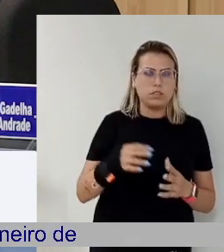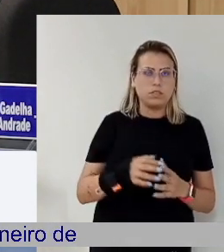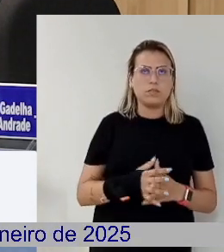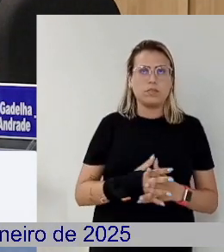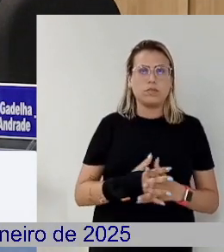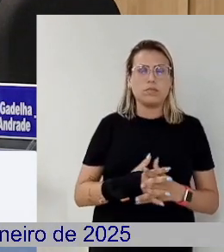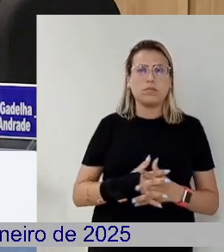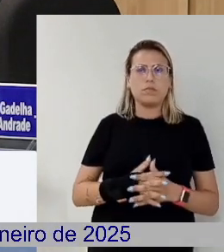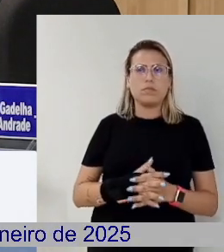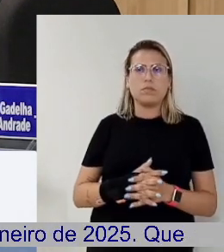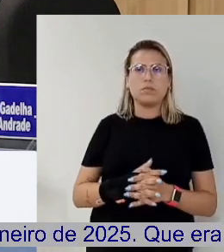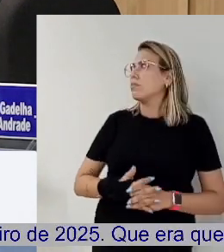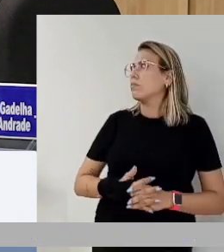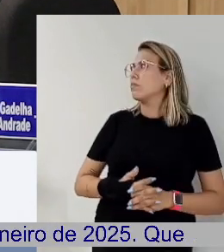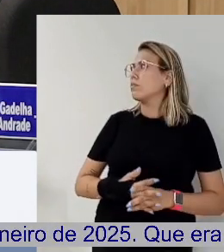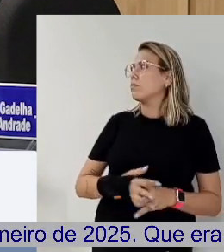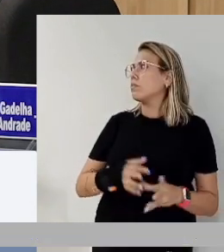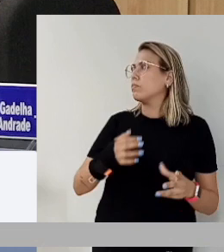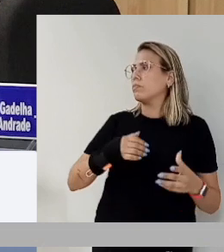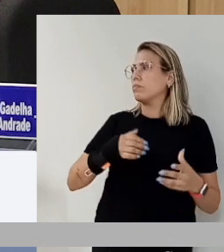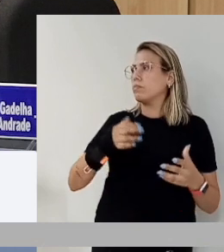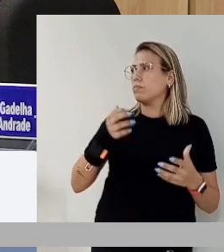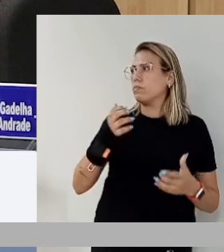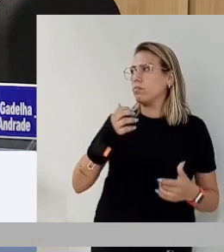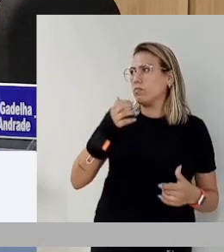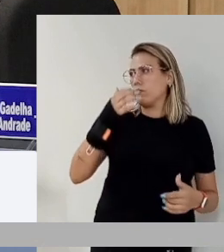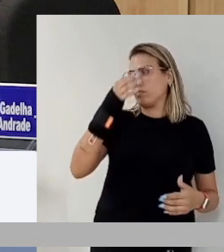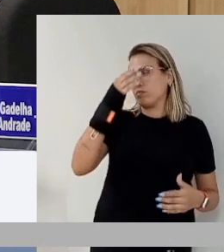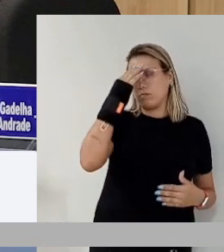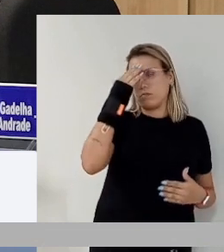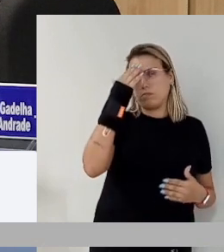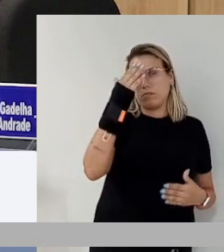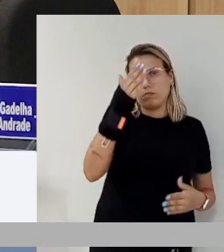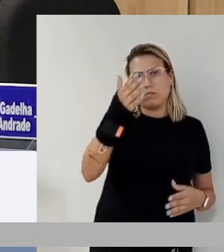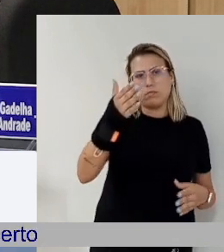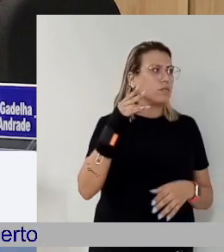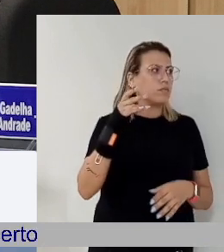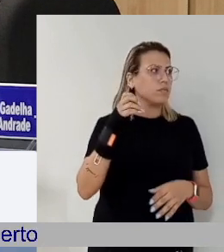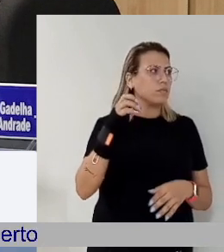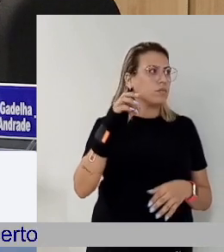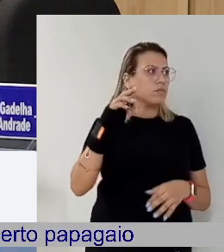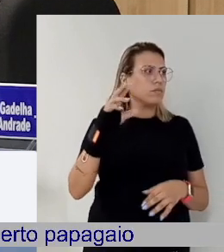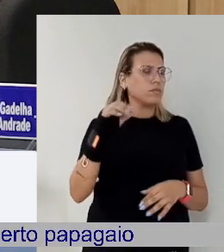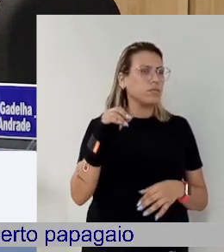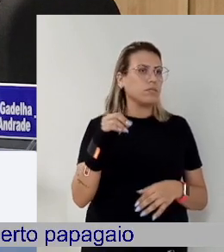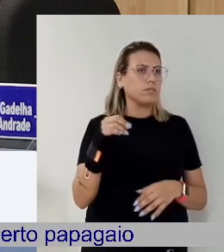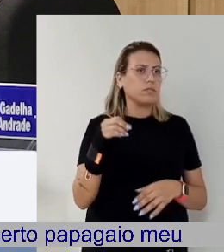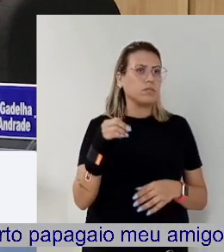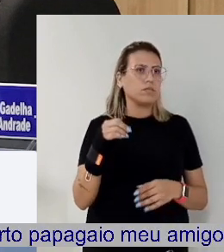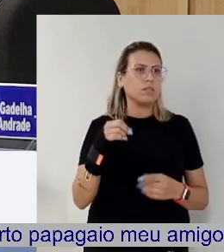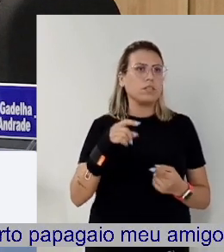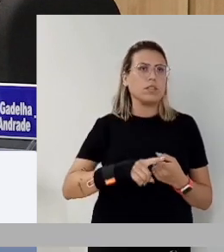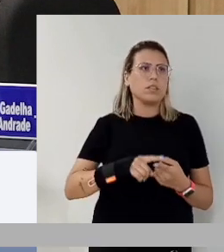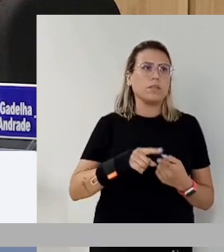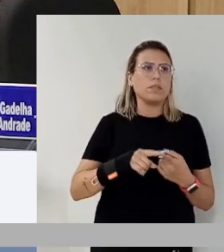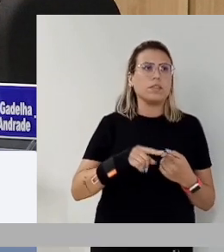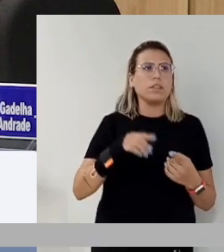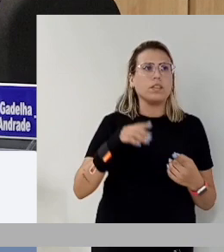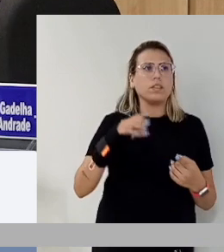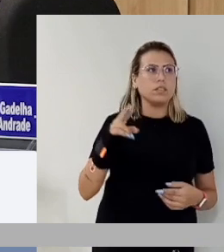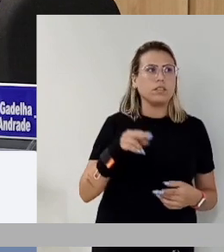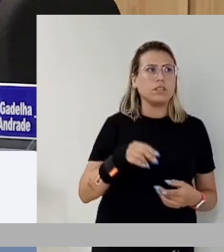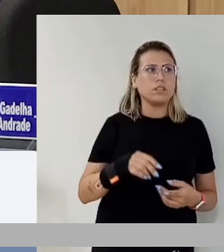2025 Quero aqui agradecer a presença do meu querido amigo Roberto papagaio meu amigo César do hospital